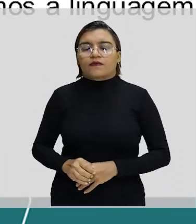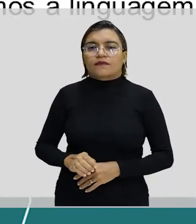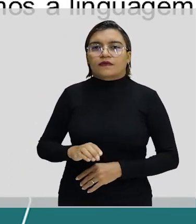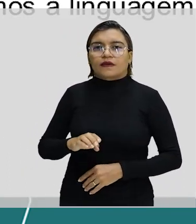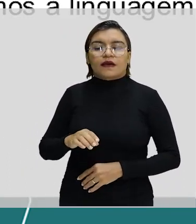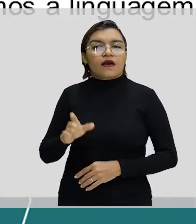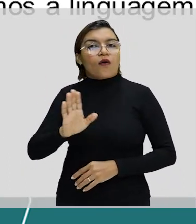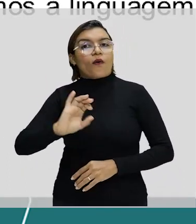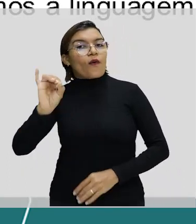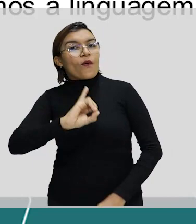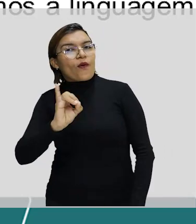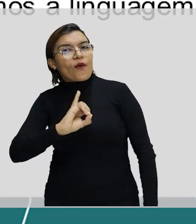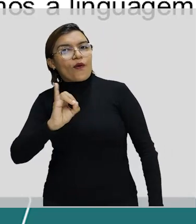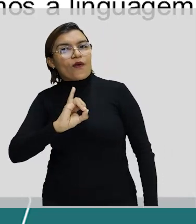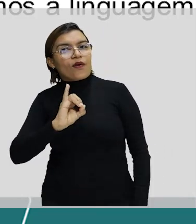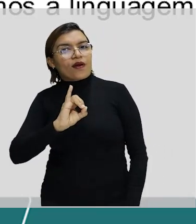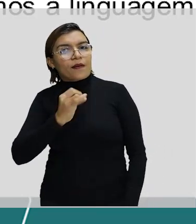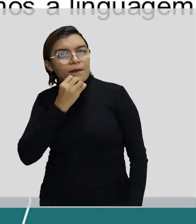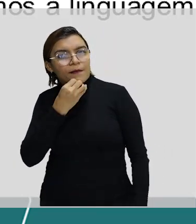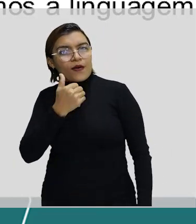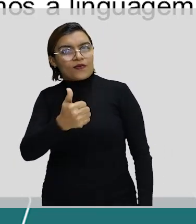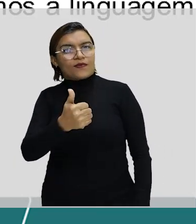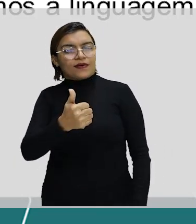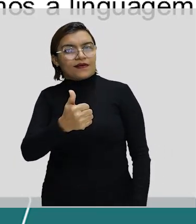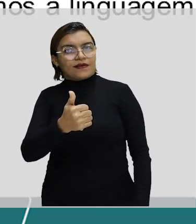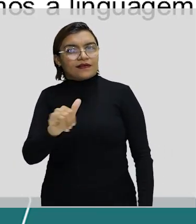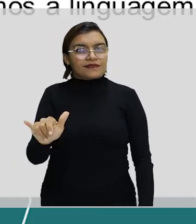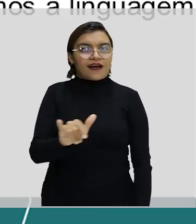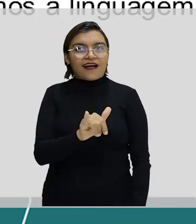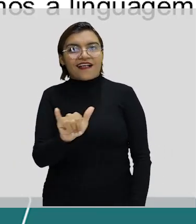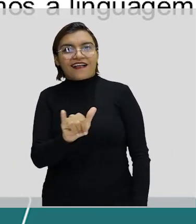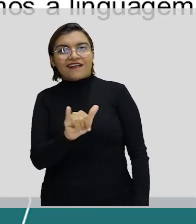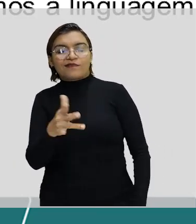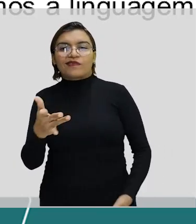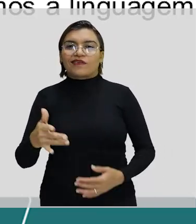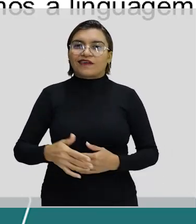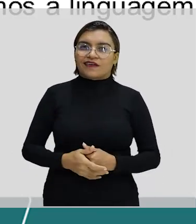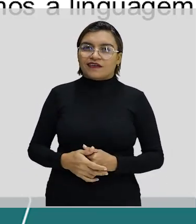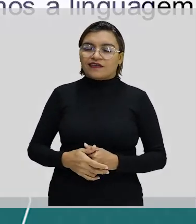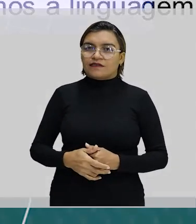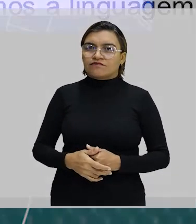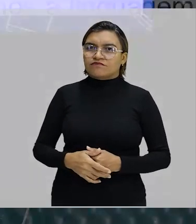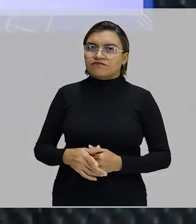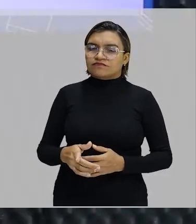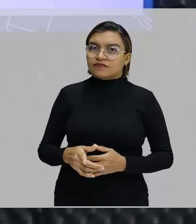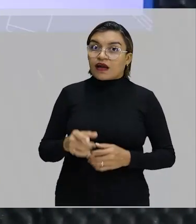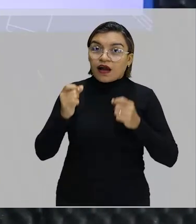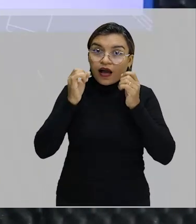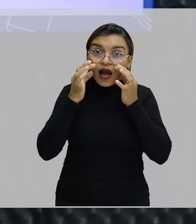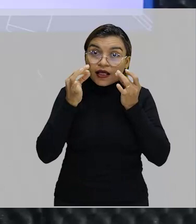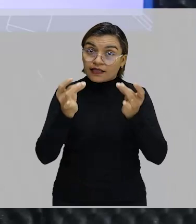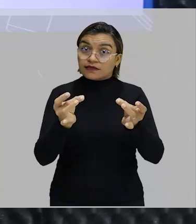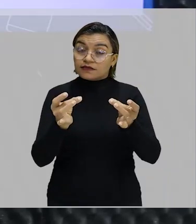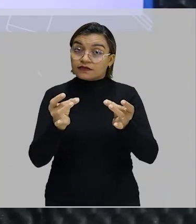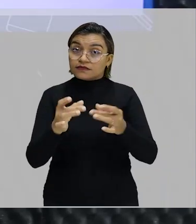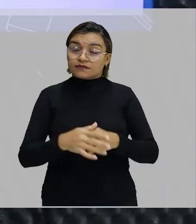de boa? Tá ligado? Tô te ouvindo não. Aqui no Maranhão.